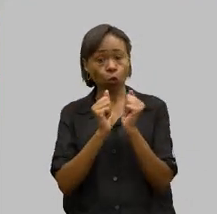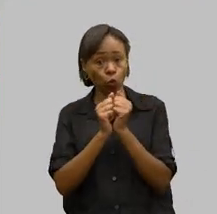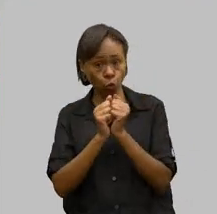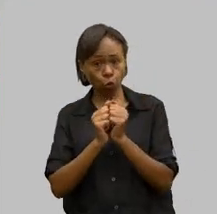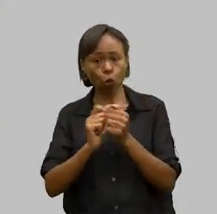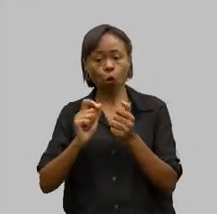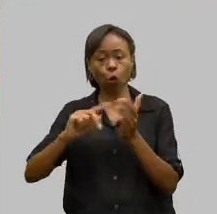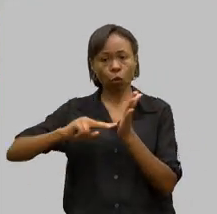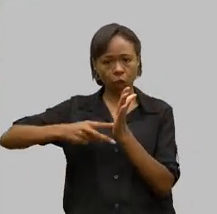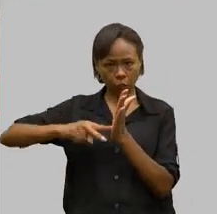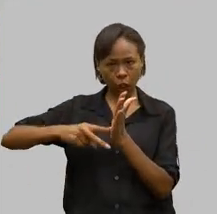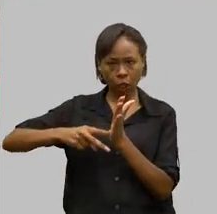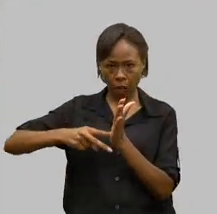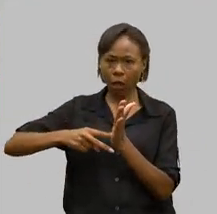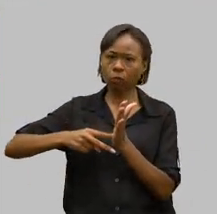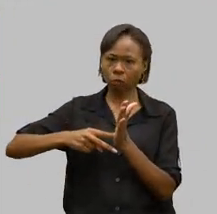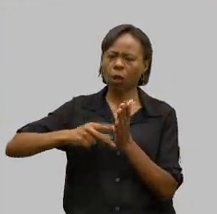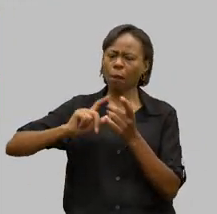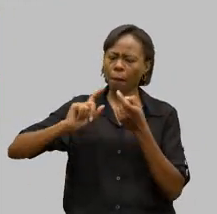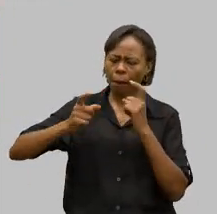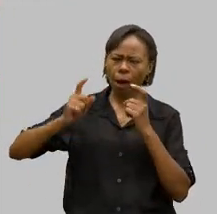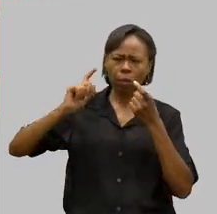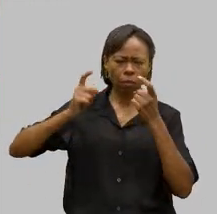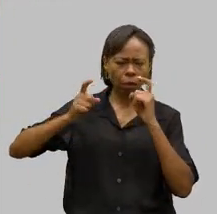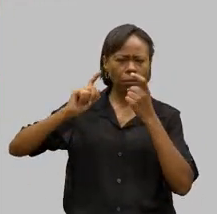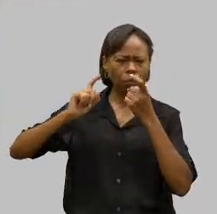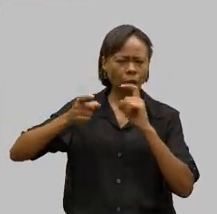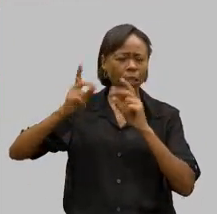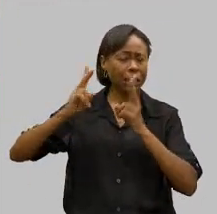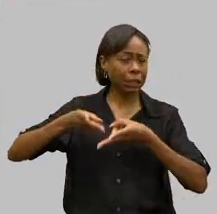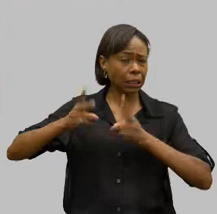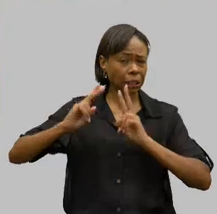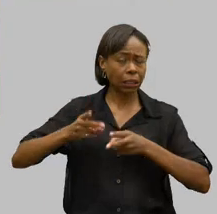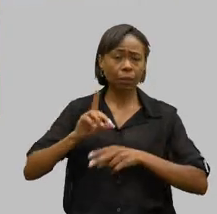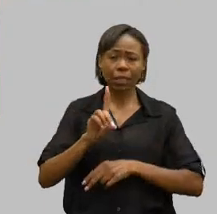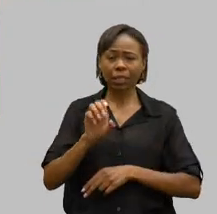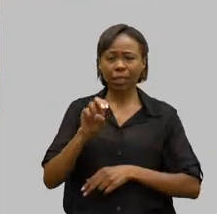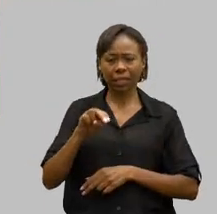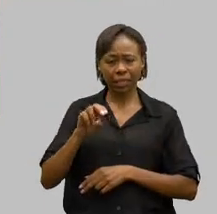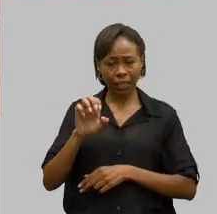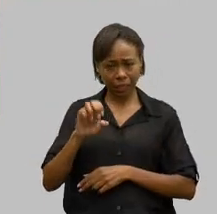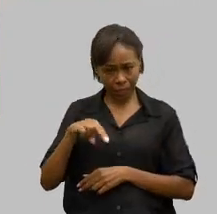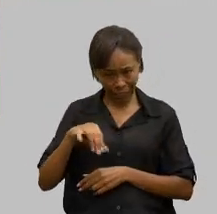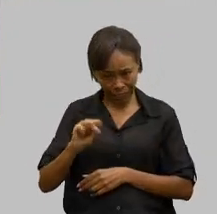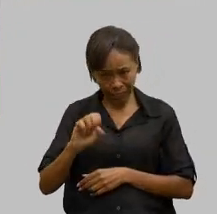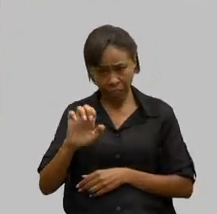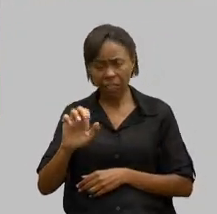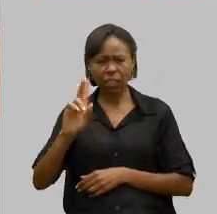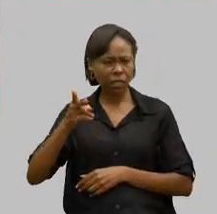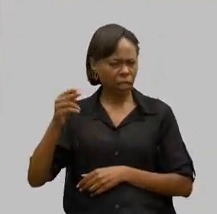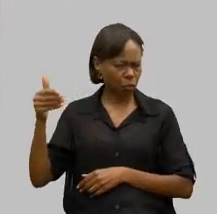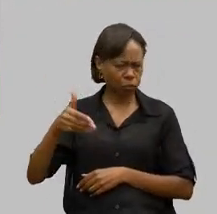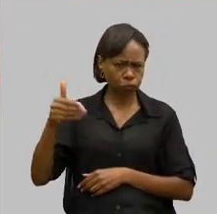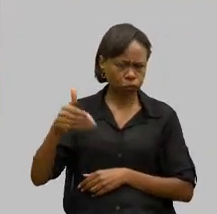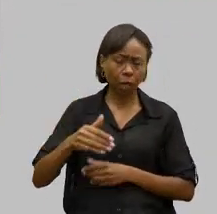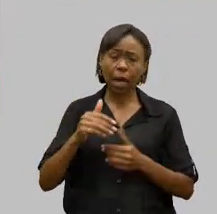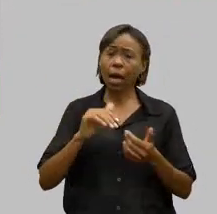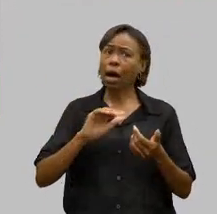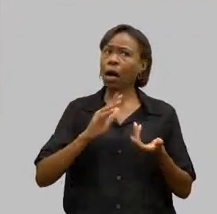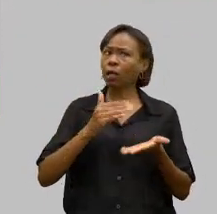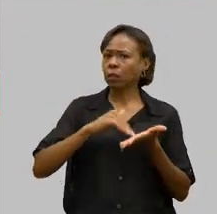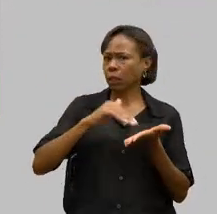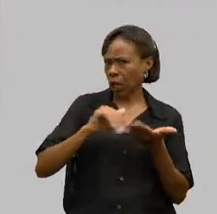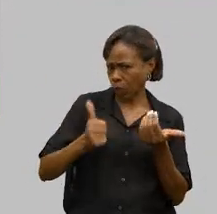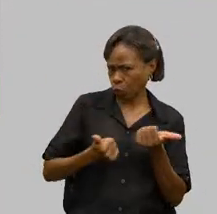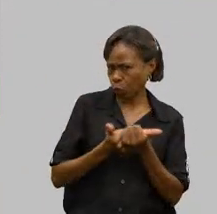prova disso, nós temos conversas constantes, a Denise está sempre lá presente, a secretária de junta sempre conversando,